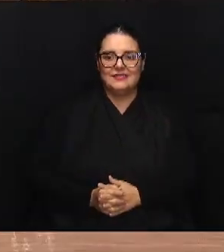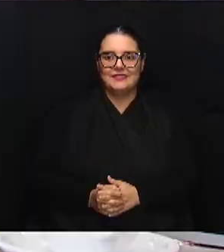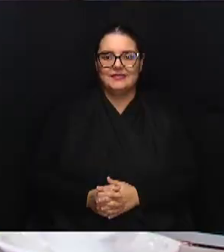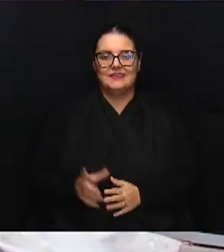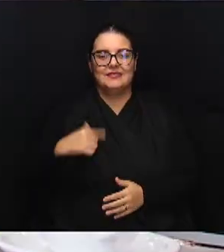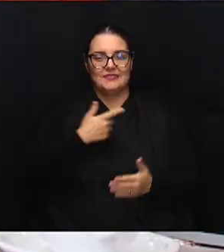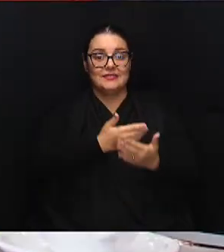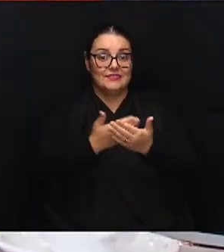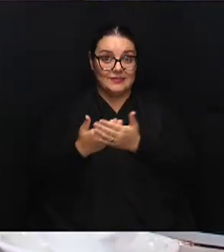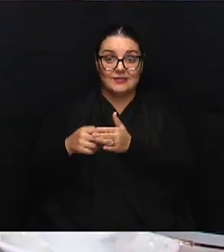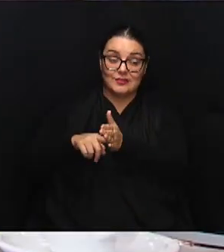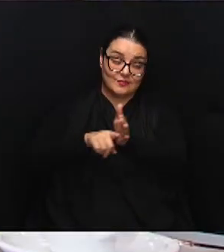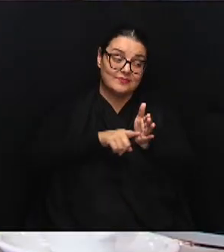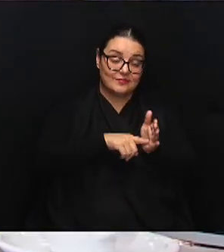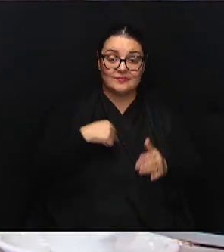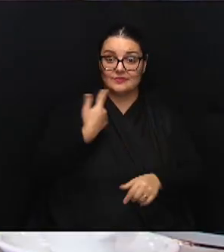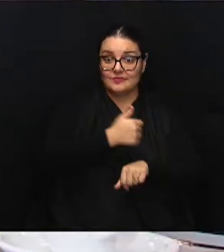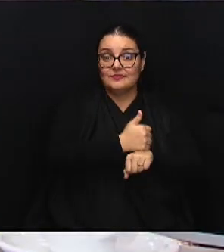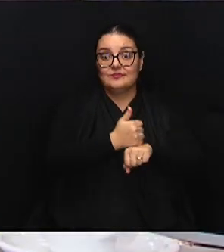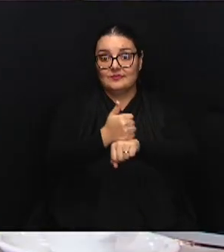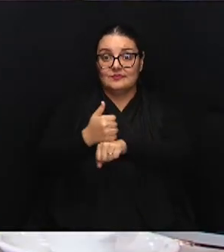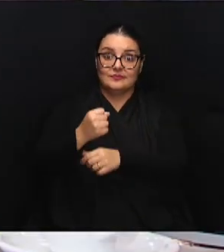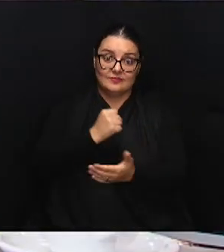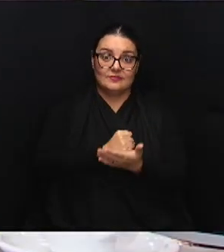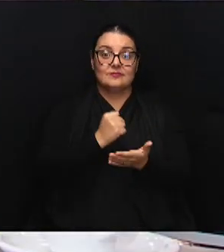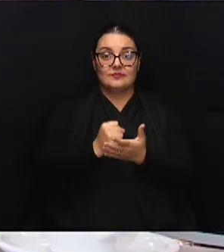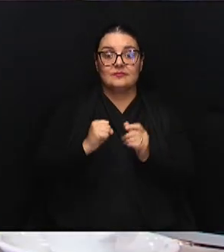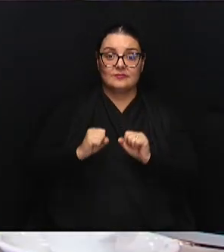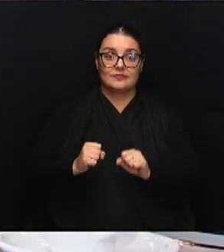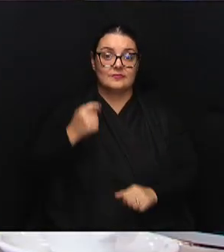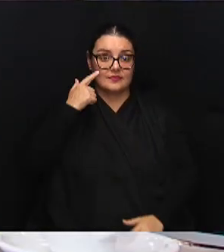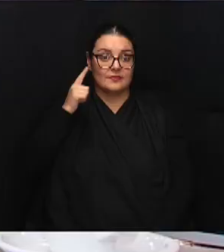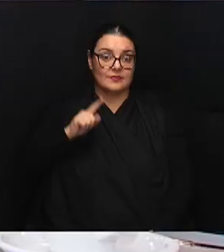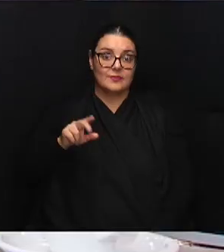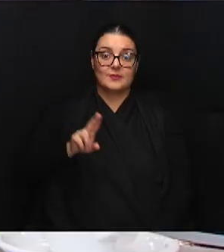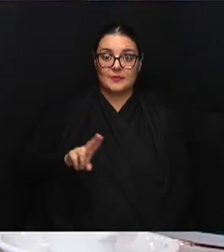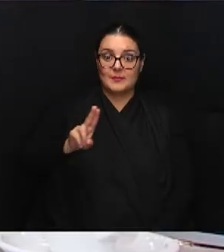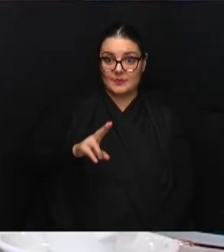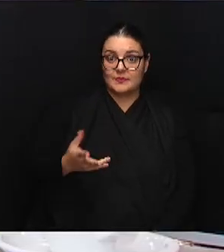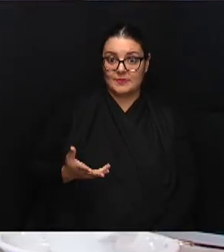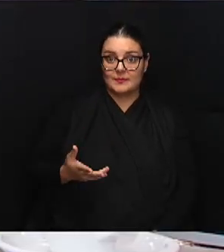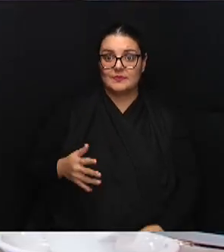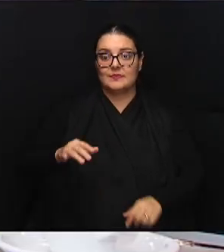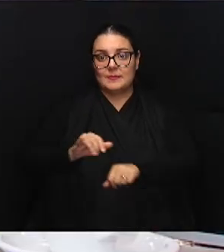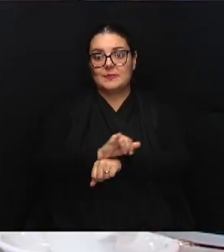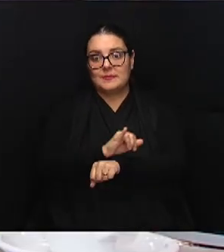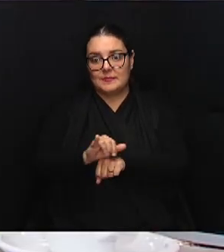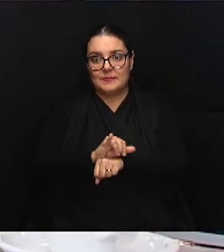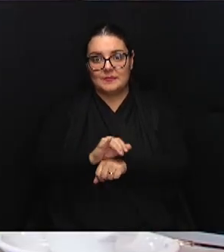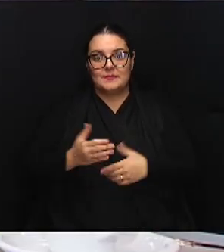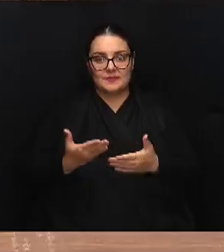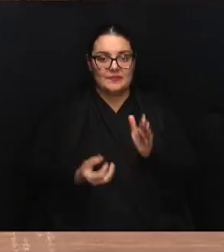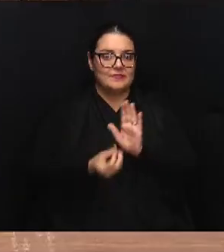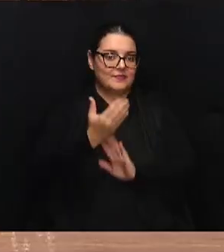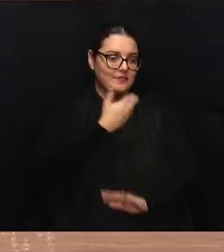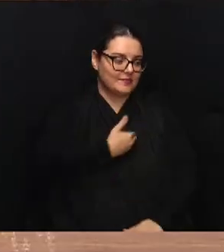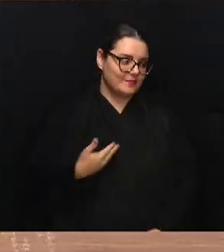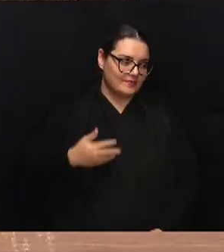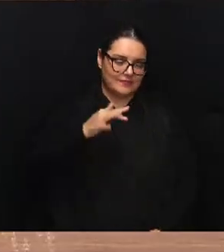estudar porque, assim, nos nossos processos de contratação, a gente pode, obviamente, utilizar dessa ferramenta que está sendo criada pelo governo